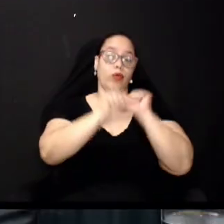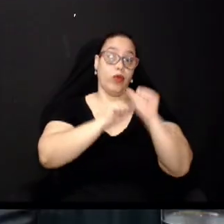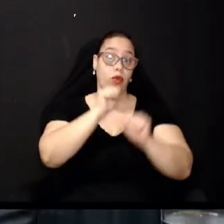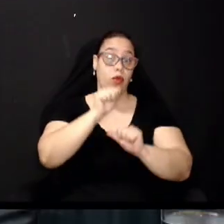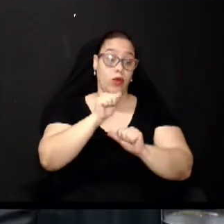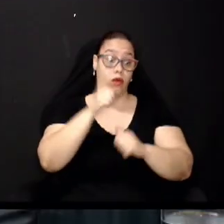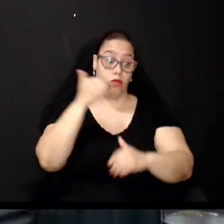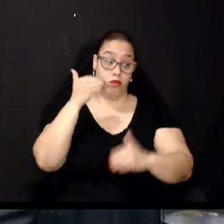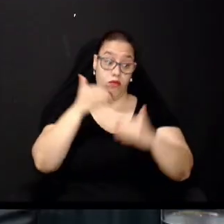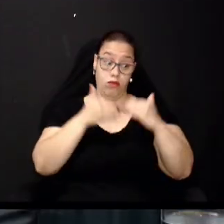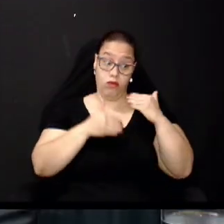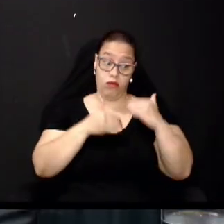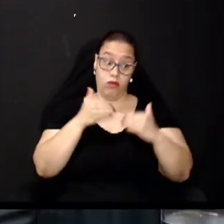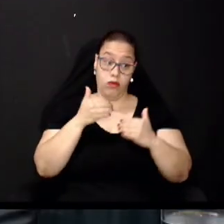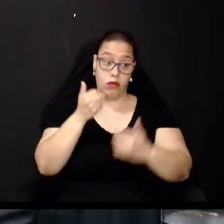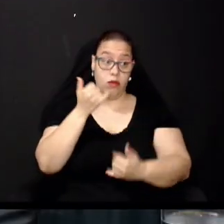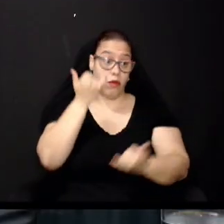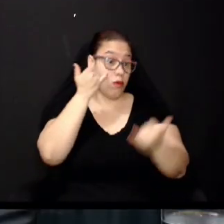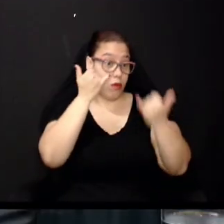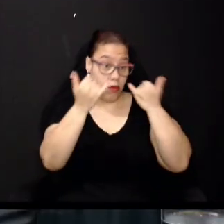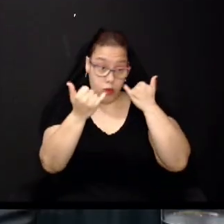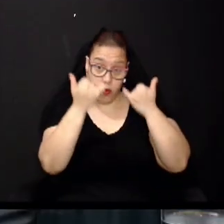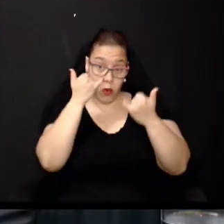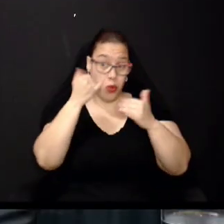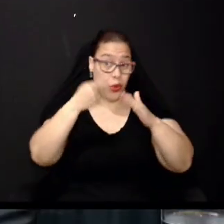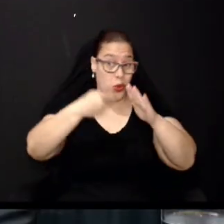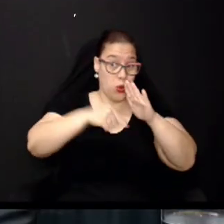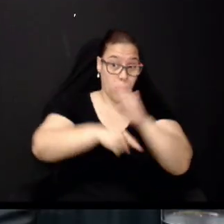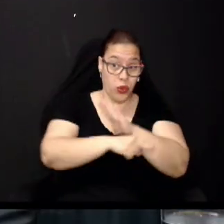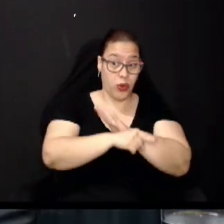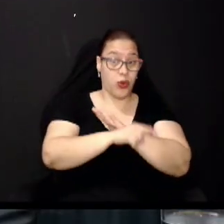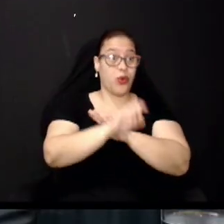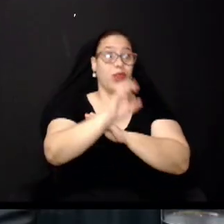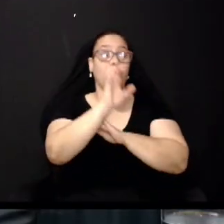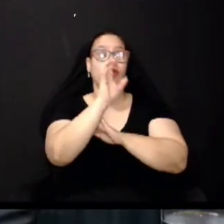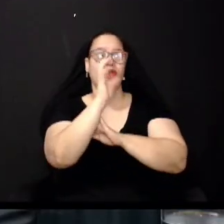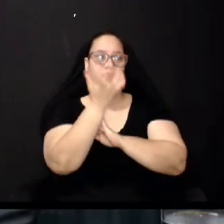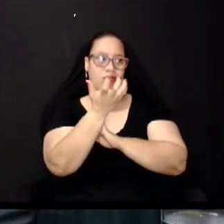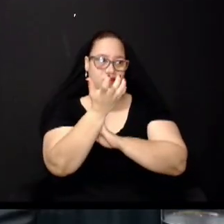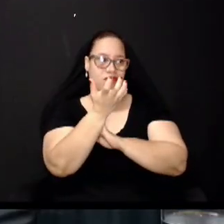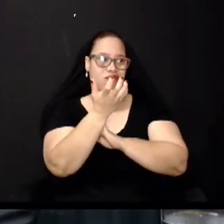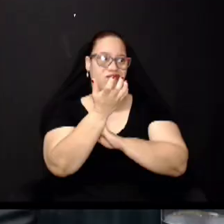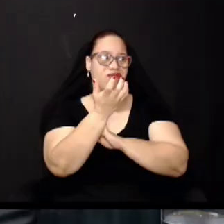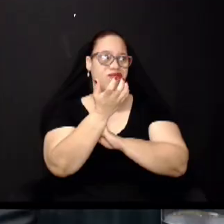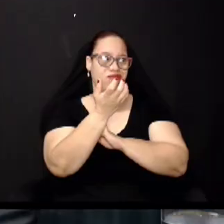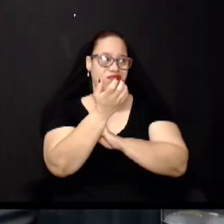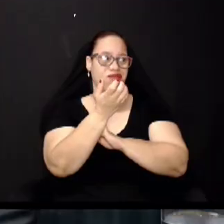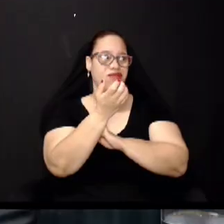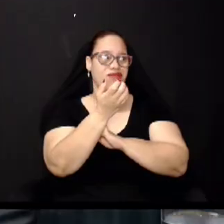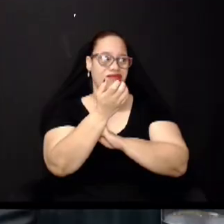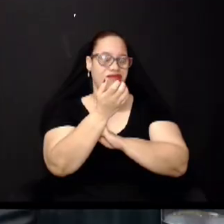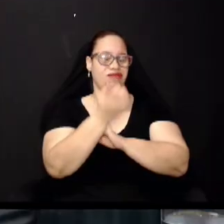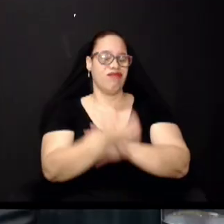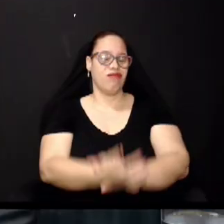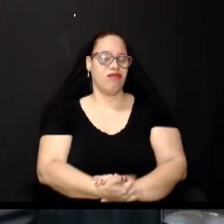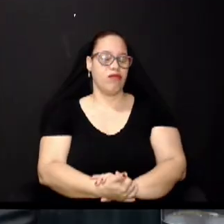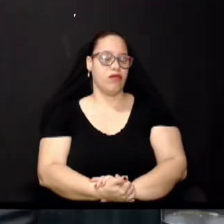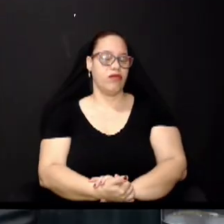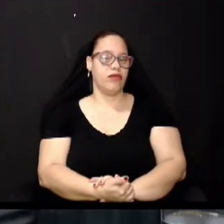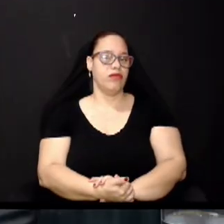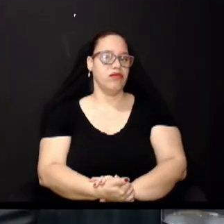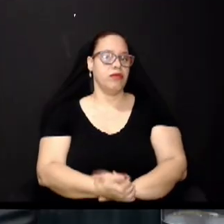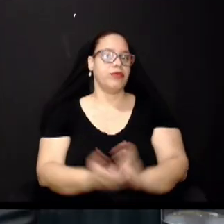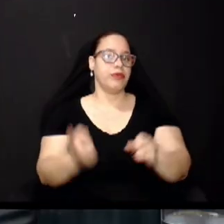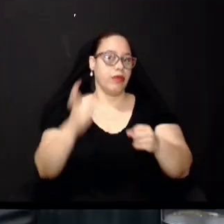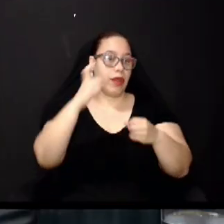dão notícia de mudanças muito profundas que estão acontecendo, simbólicas, psíquicas. É um retorno à autonomia,